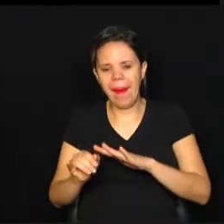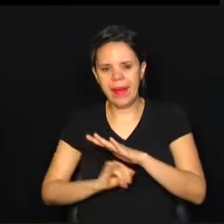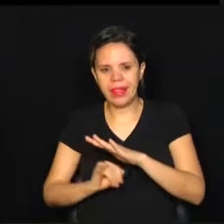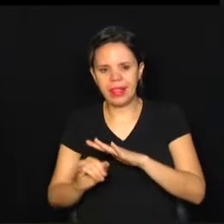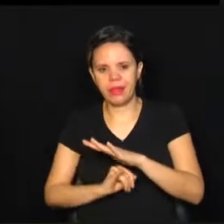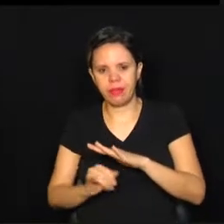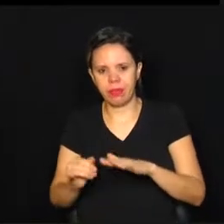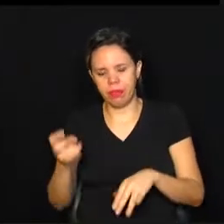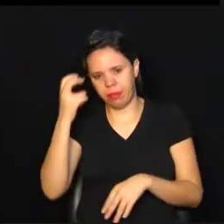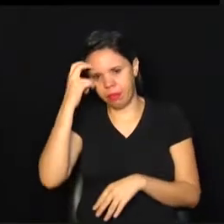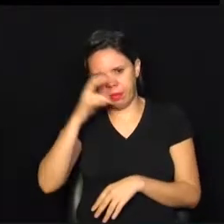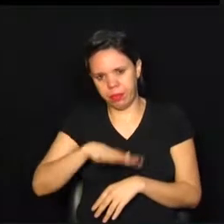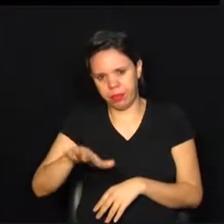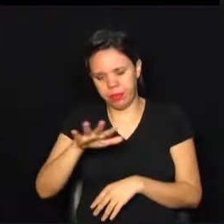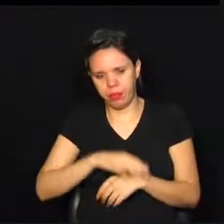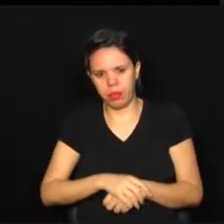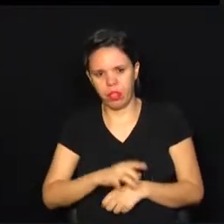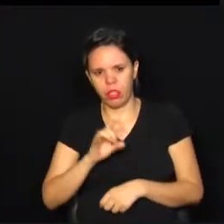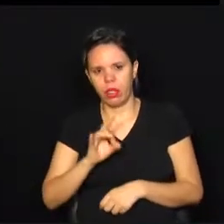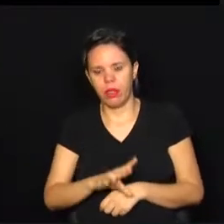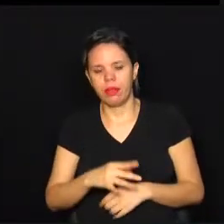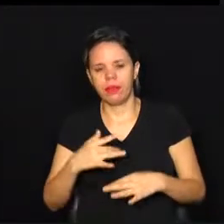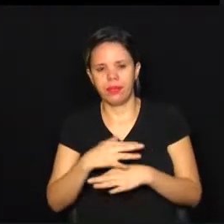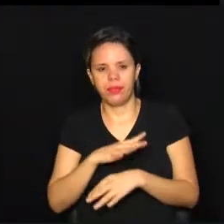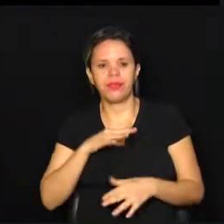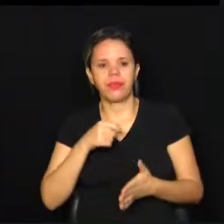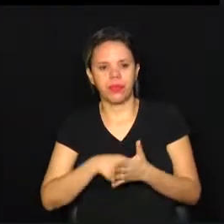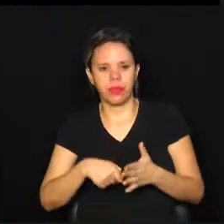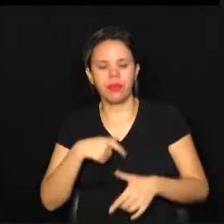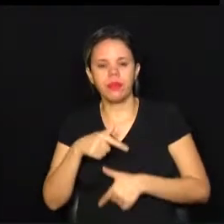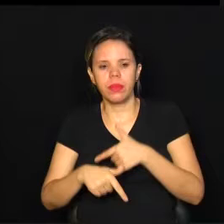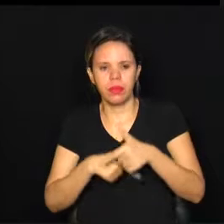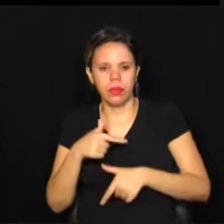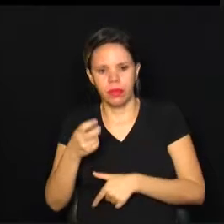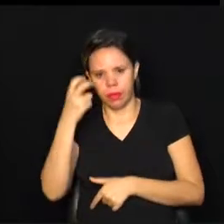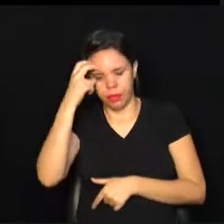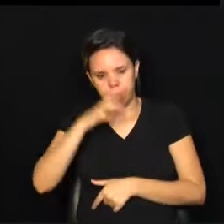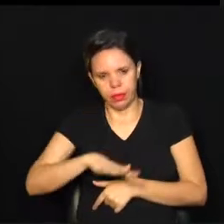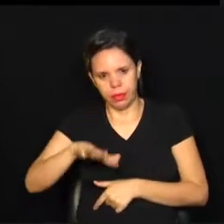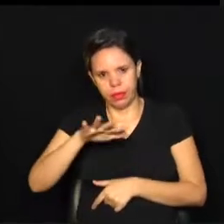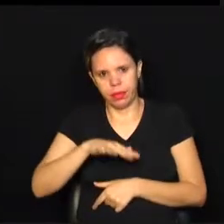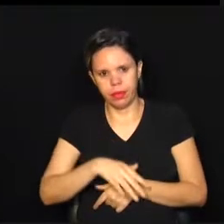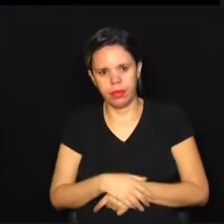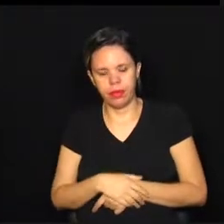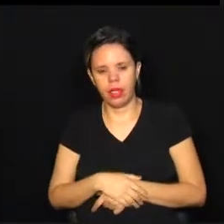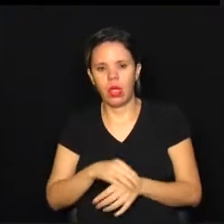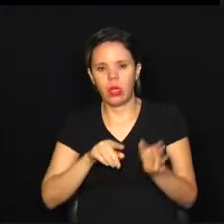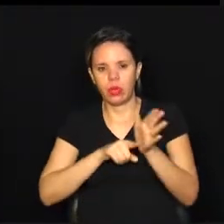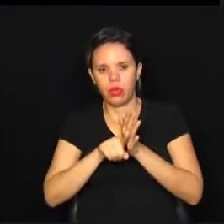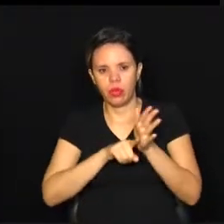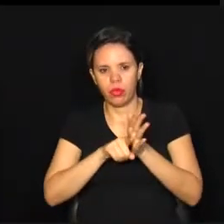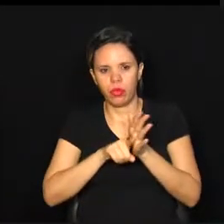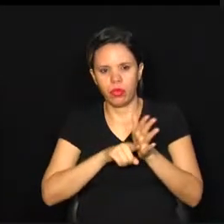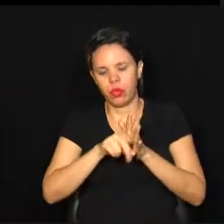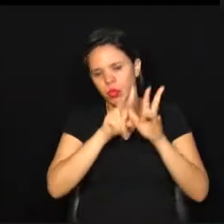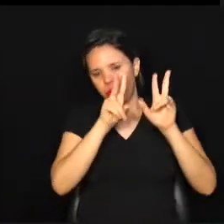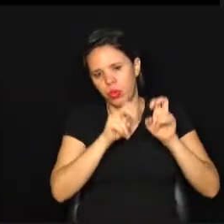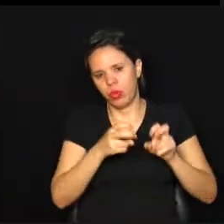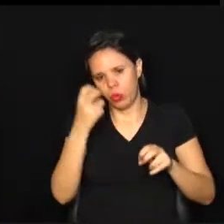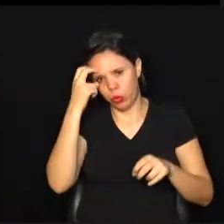patrimônio cultural, então não sou só urbanista, mas eu milito nessa área também, e sou estudiosa do tema, enfim,